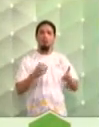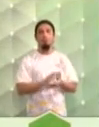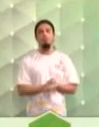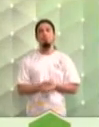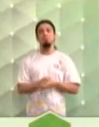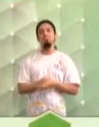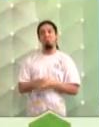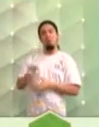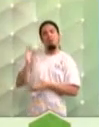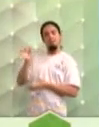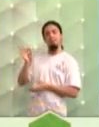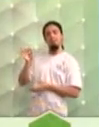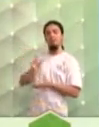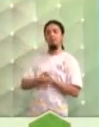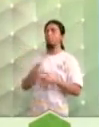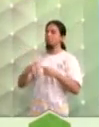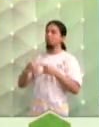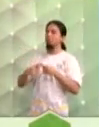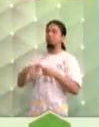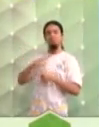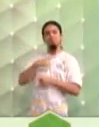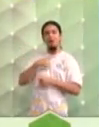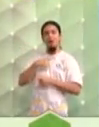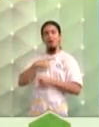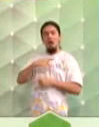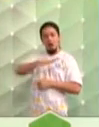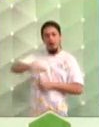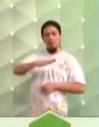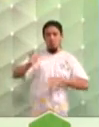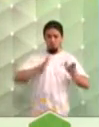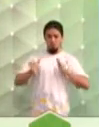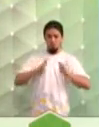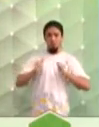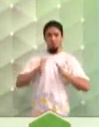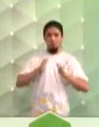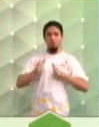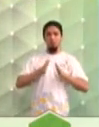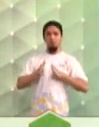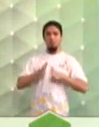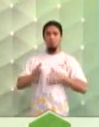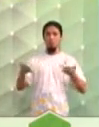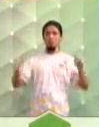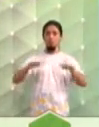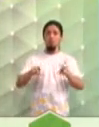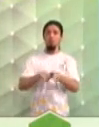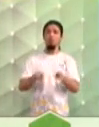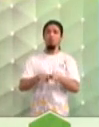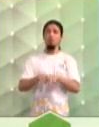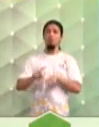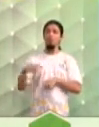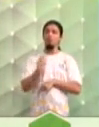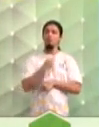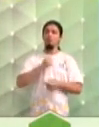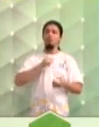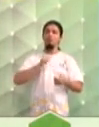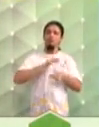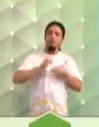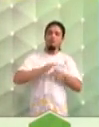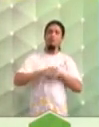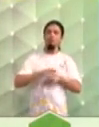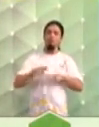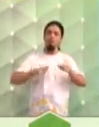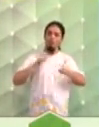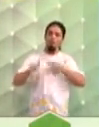que a secretaria vem trabalhando todos os dias, né? A nossa secretária, Vânia Sueli, uma determinação também do governo do